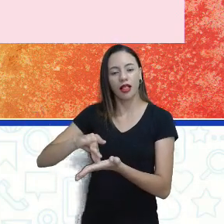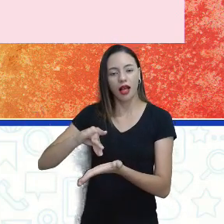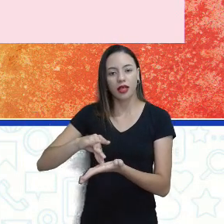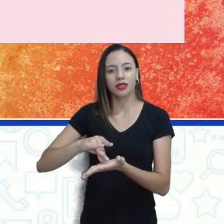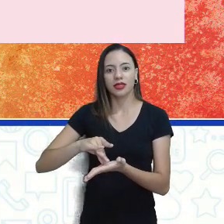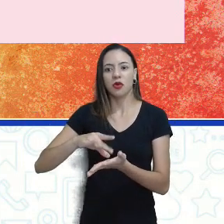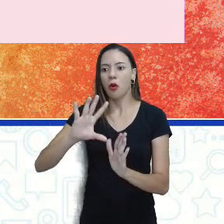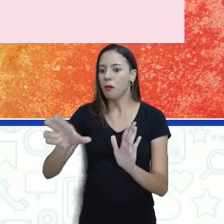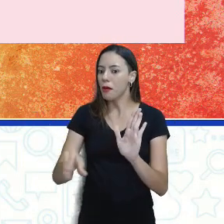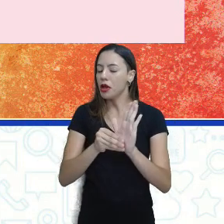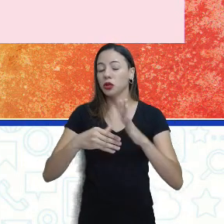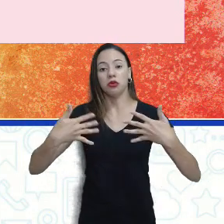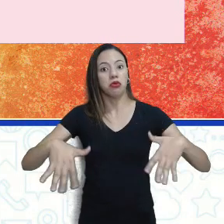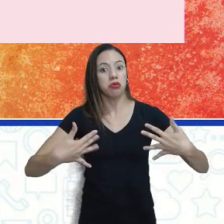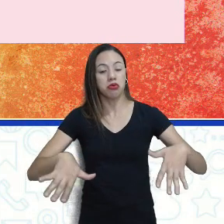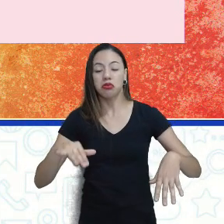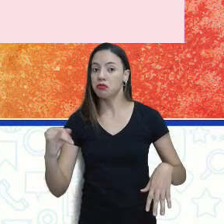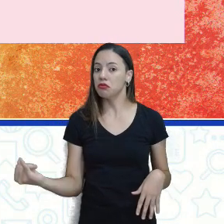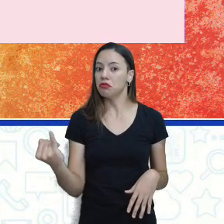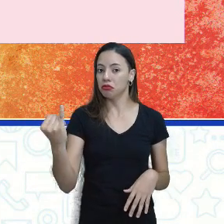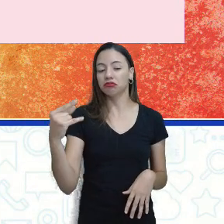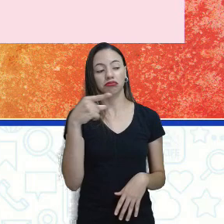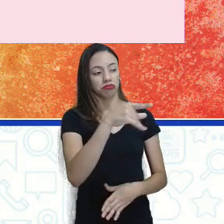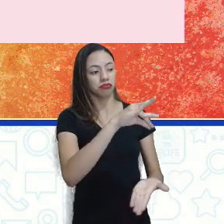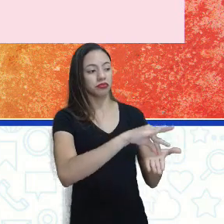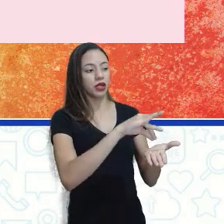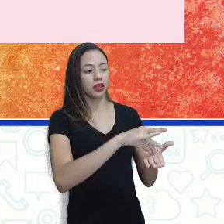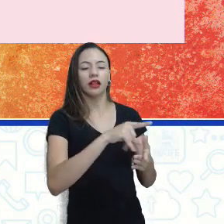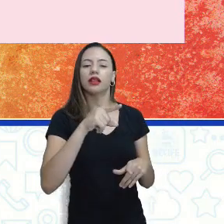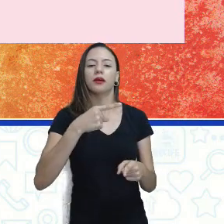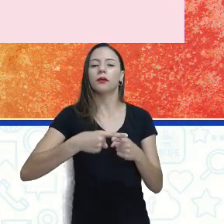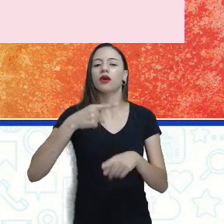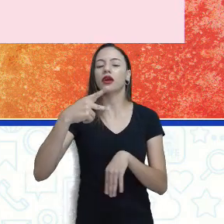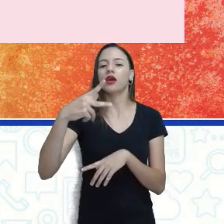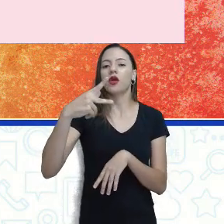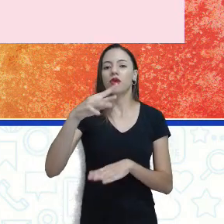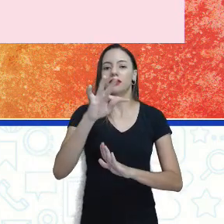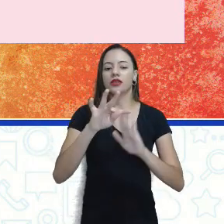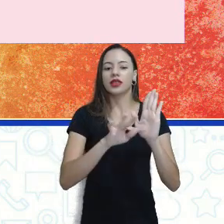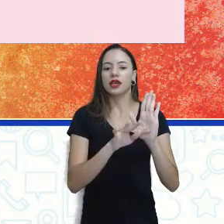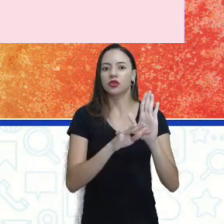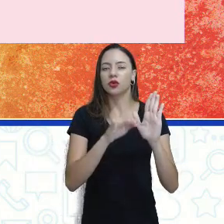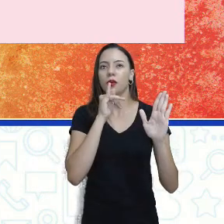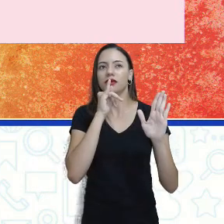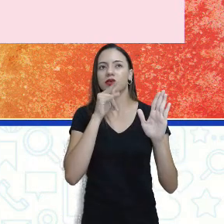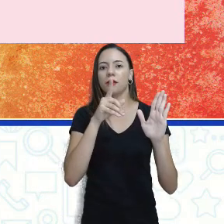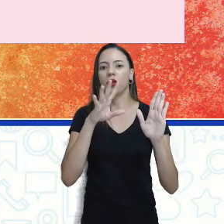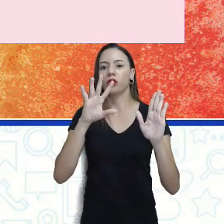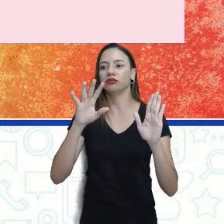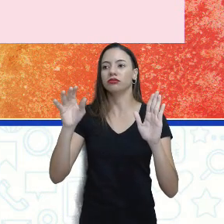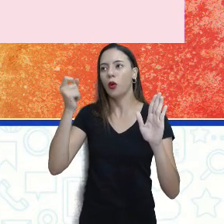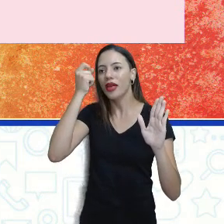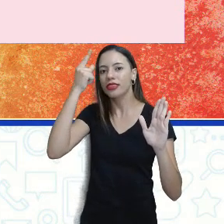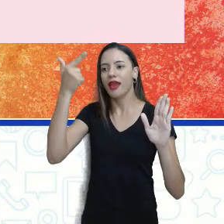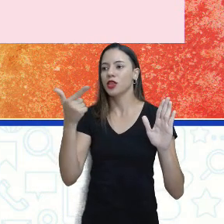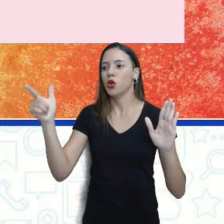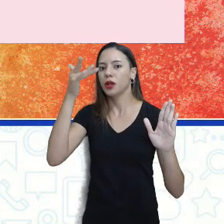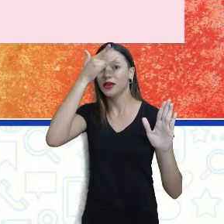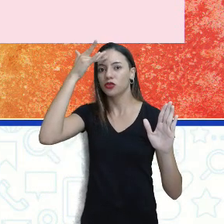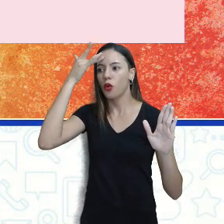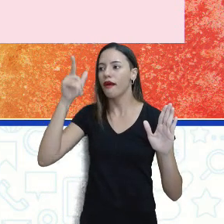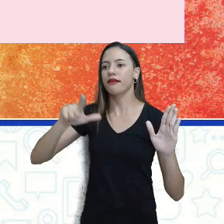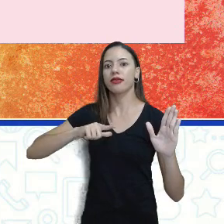é? Exatamente. É uma forma de trazer para o seu texto uma ideia ou frase literal de uma pessoa com